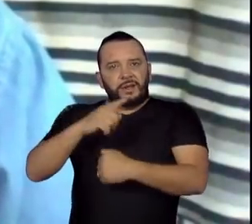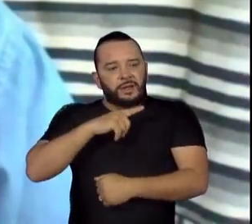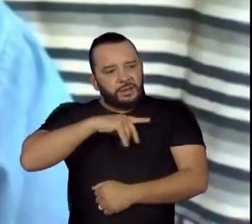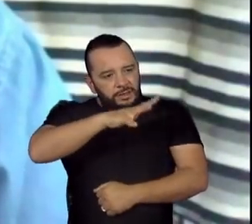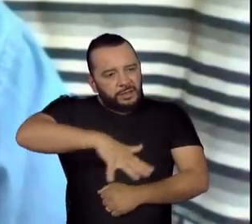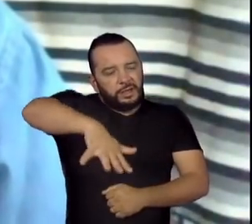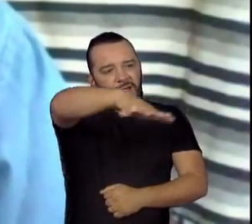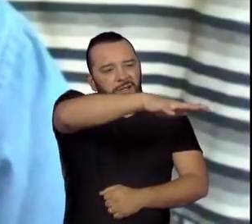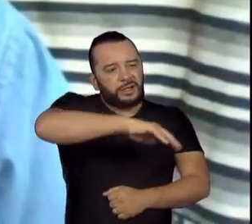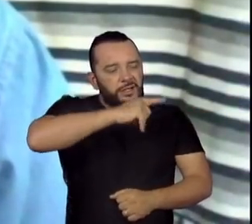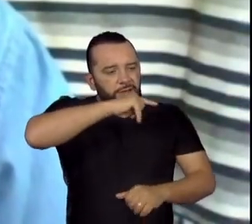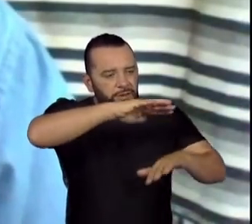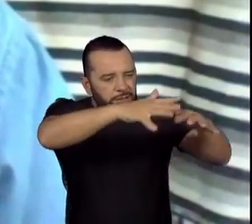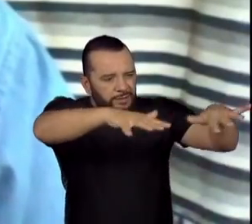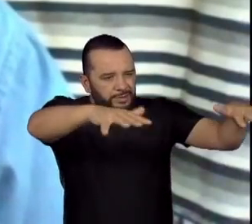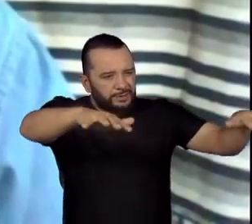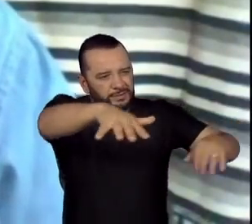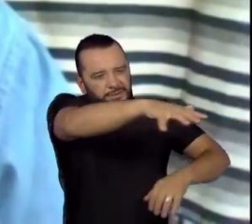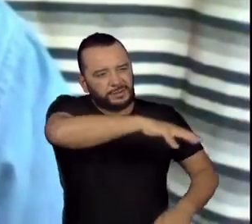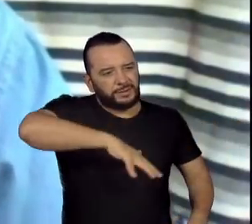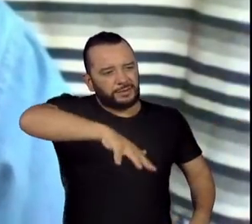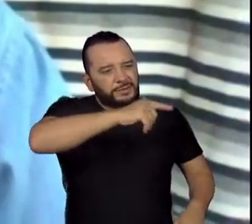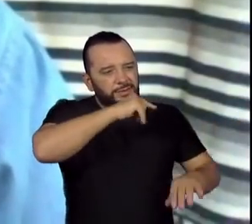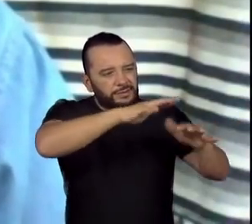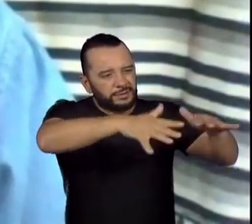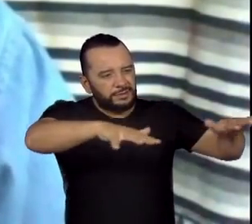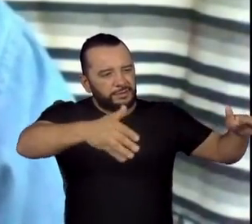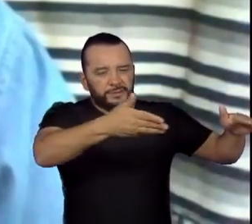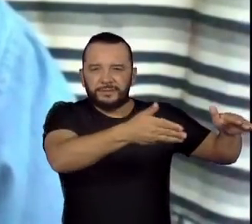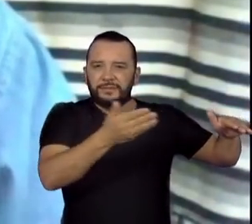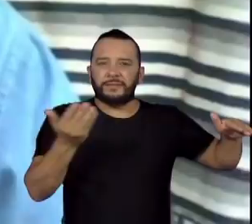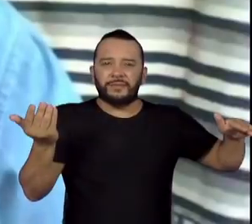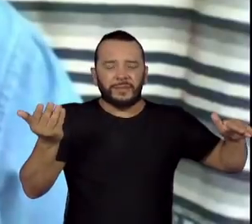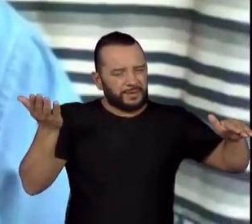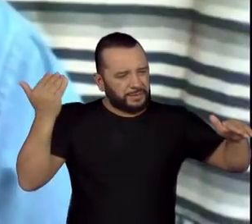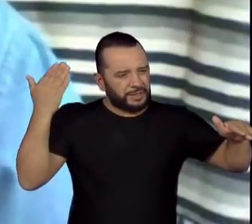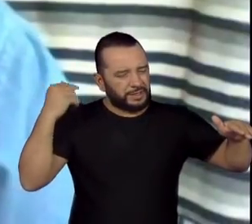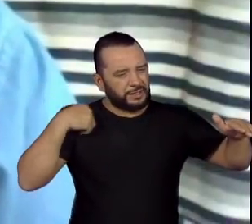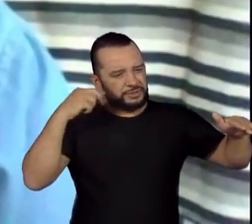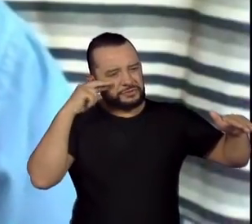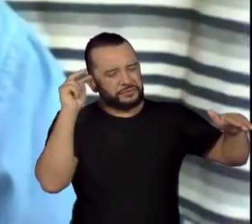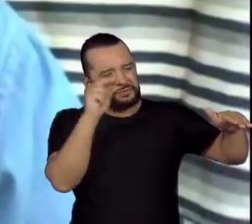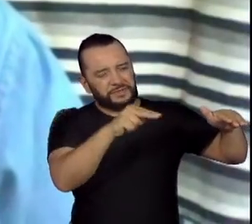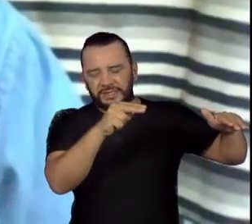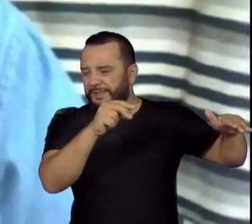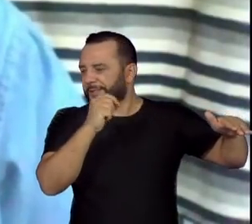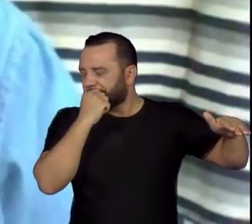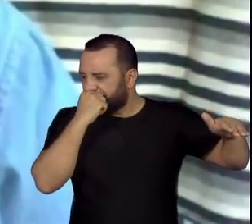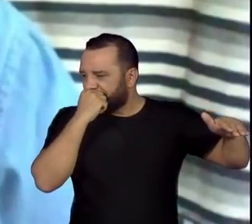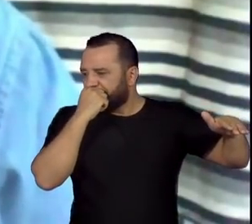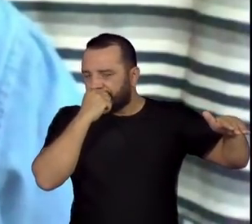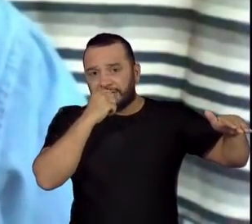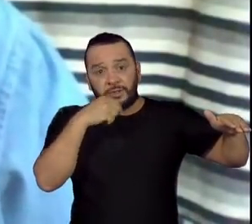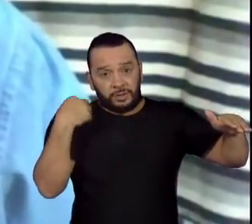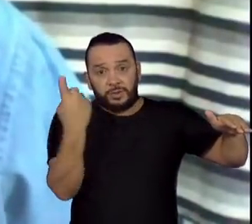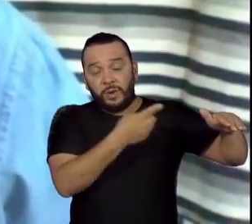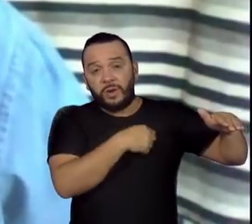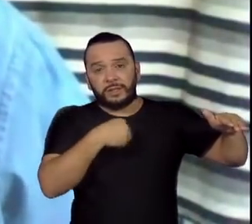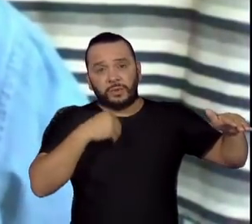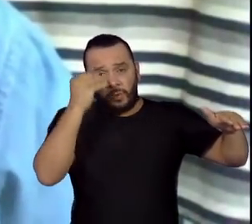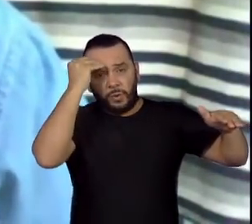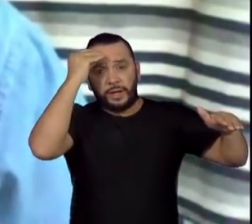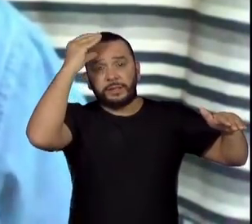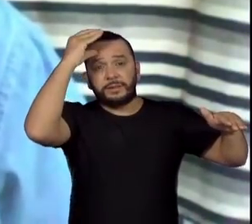áreas marinhas. A gente tinha uma ideia, um conhecimento bastante grande de que a